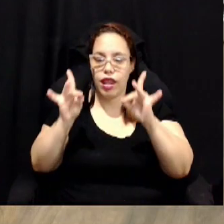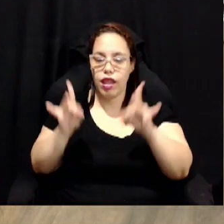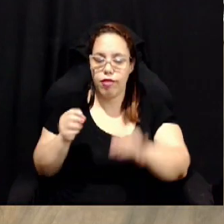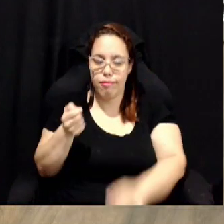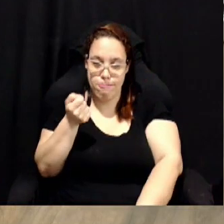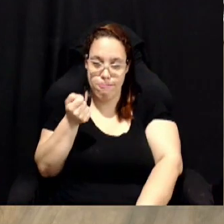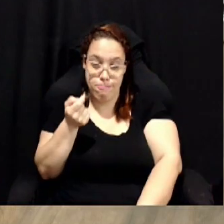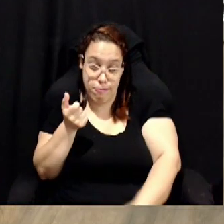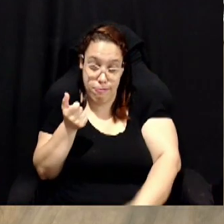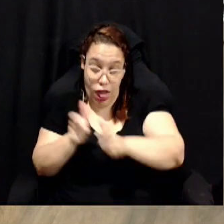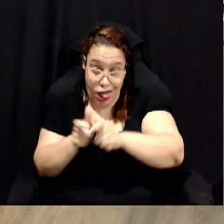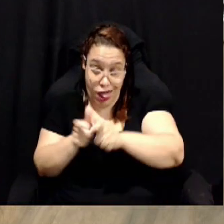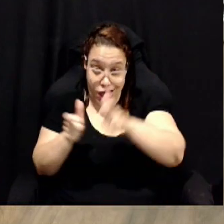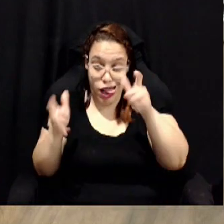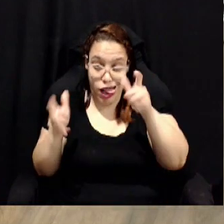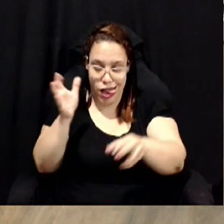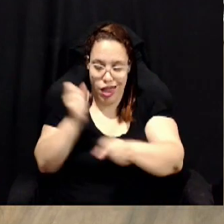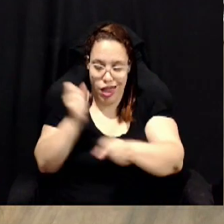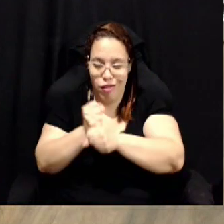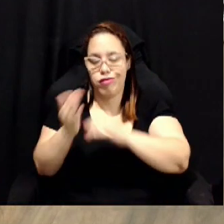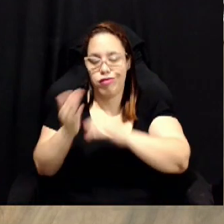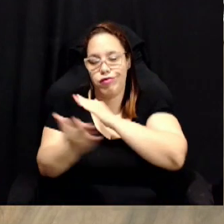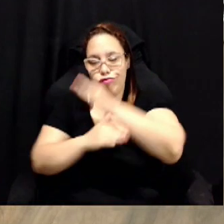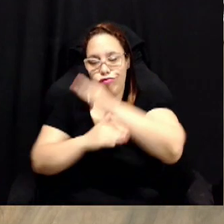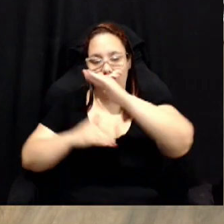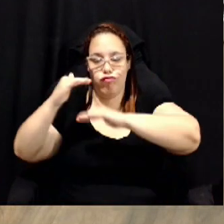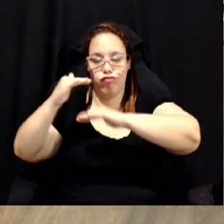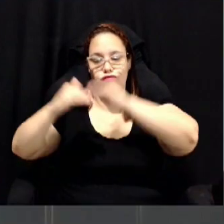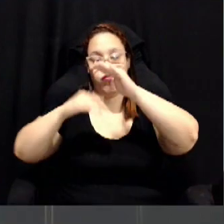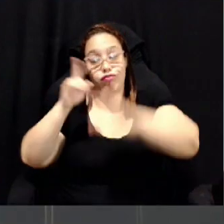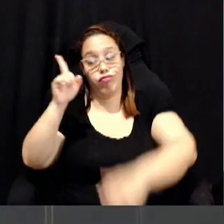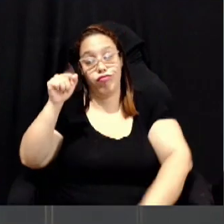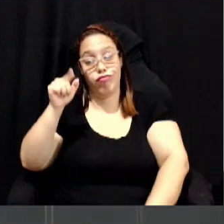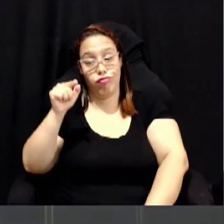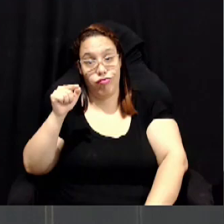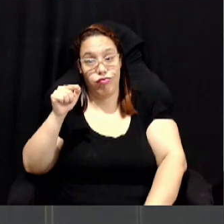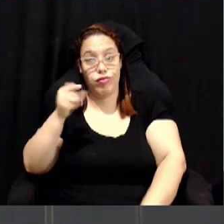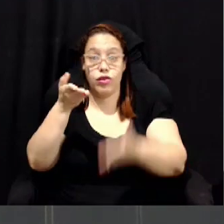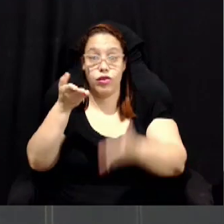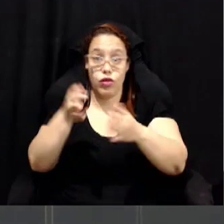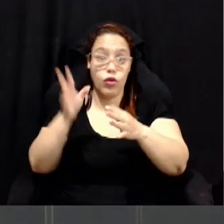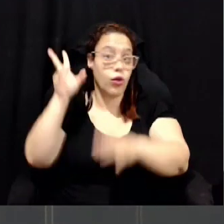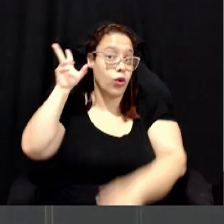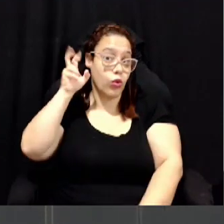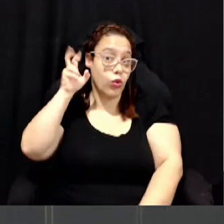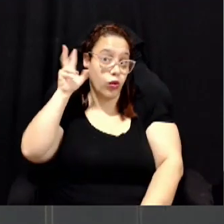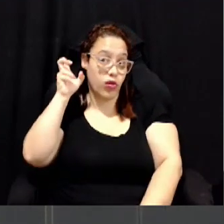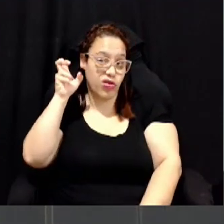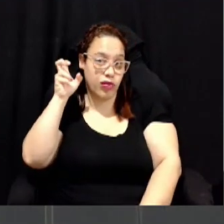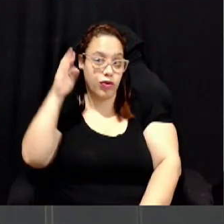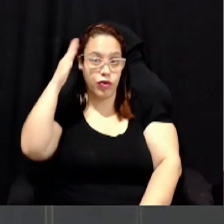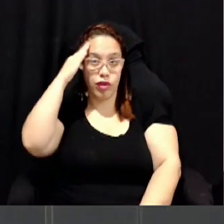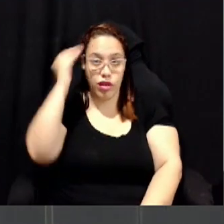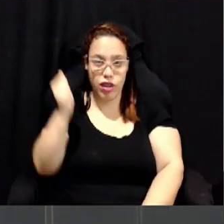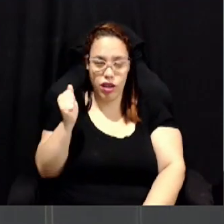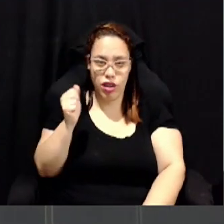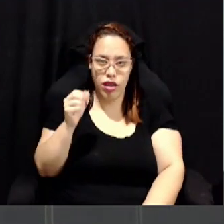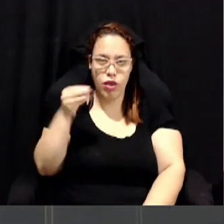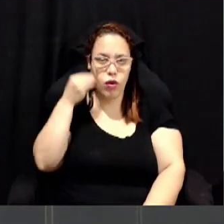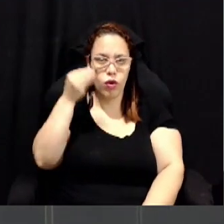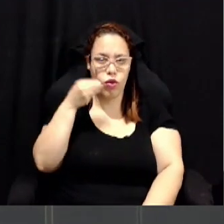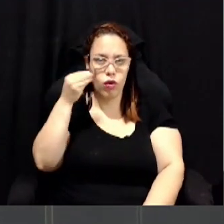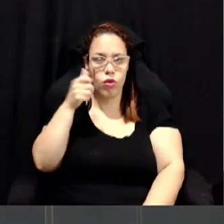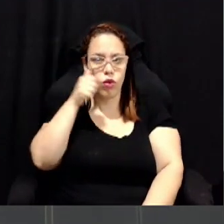que somados nos ajudam a avançar, né? E a você que nos ouve, eu sei que a experiência de tantas mãezinhas